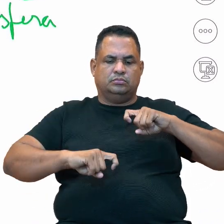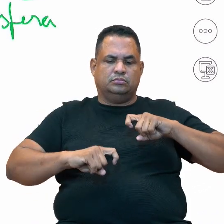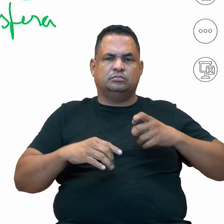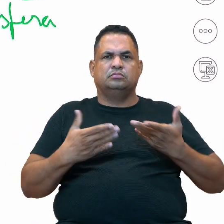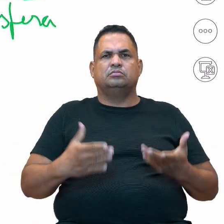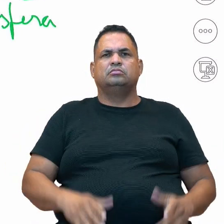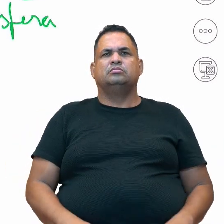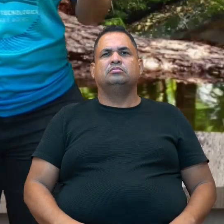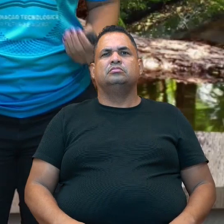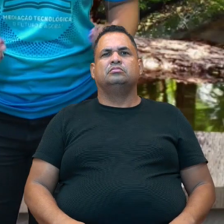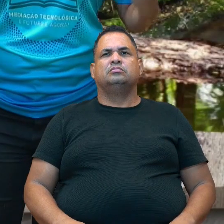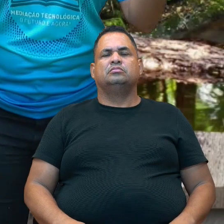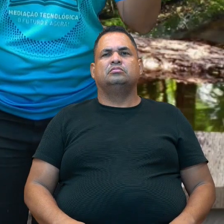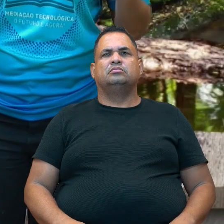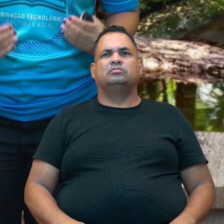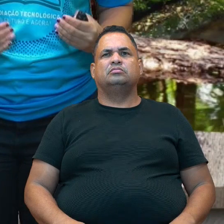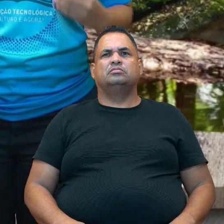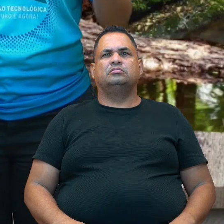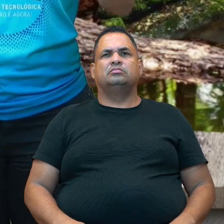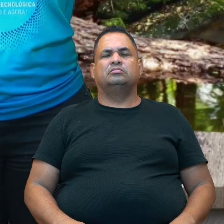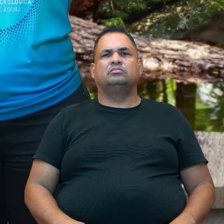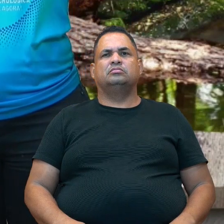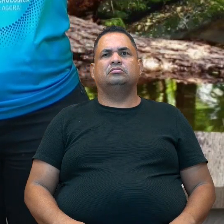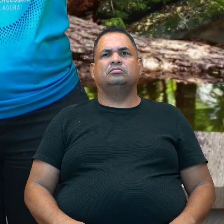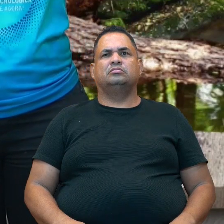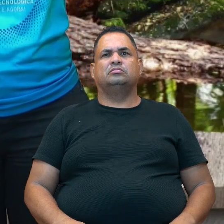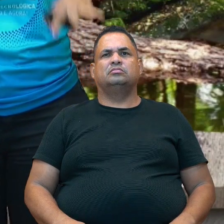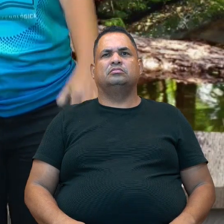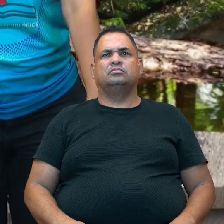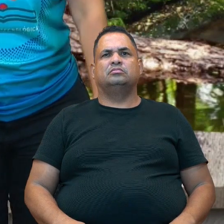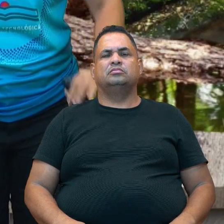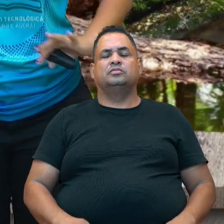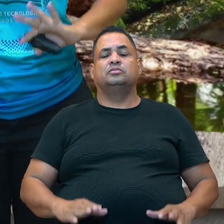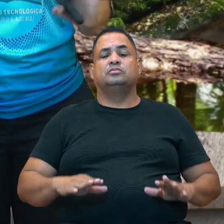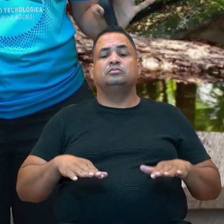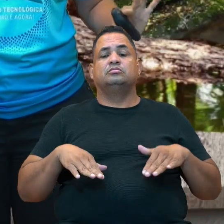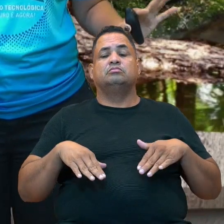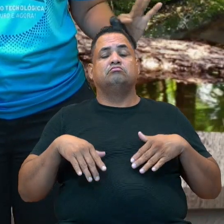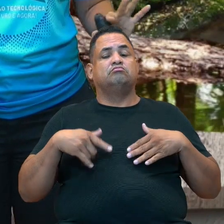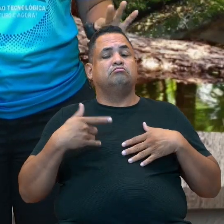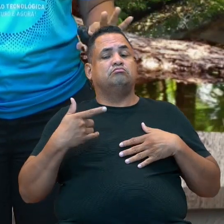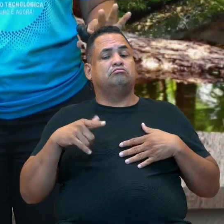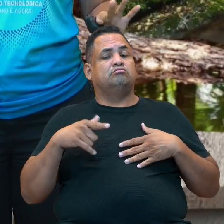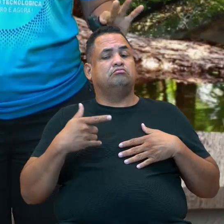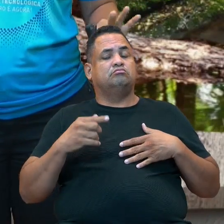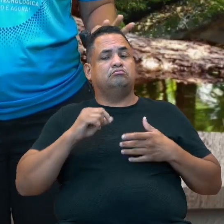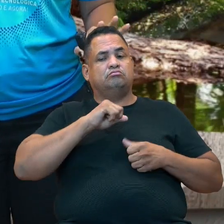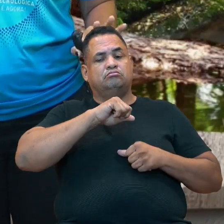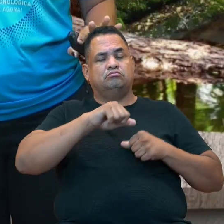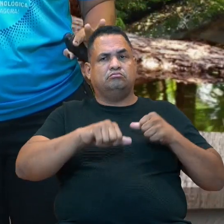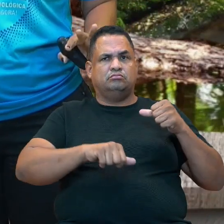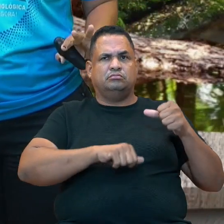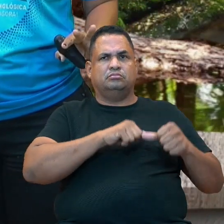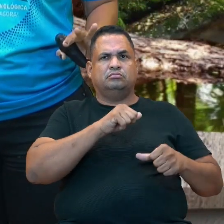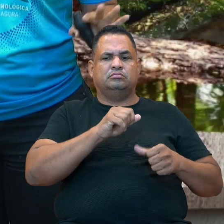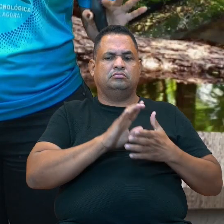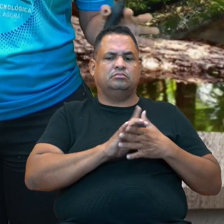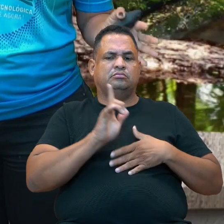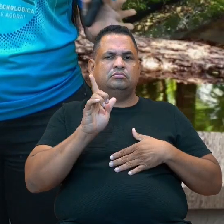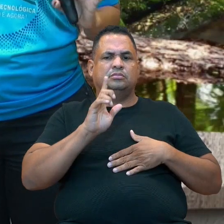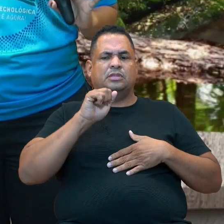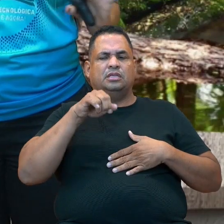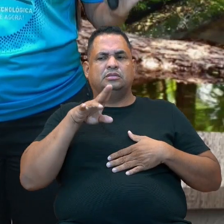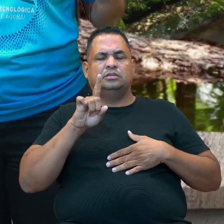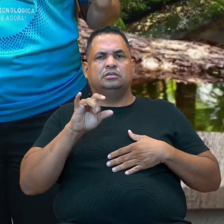aqui, mesmo sem mutações, porque lá na sexuada